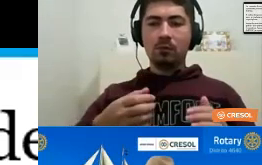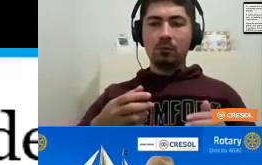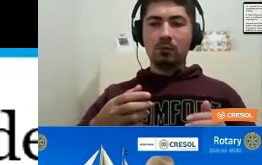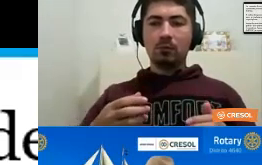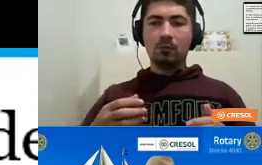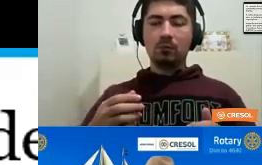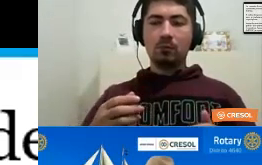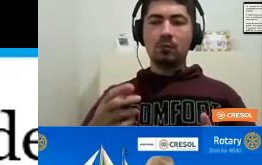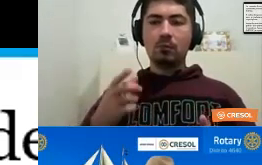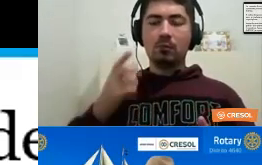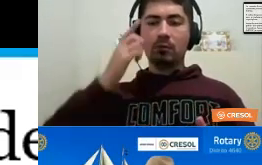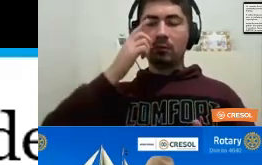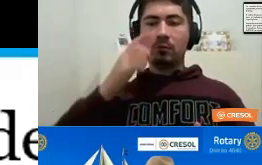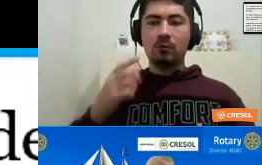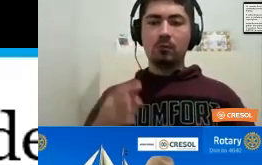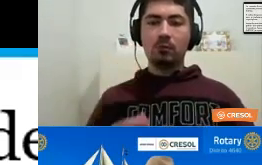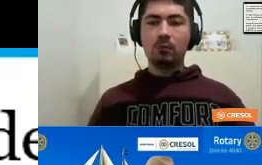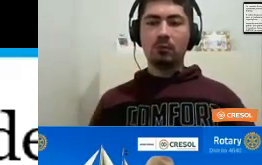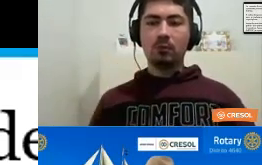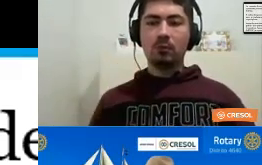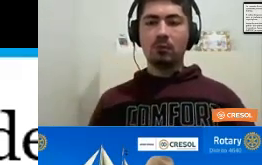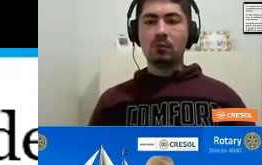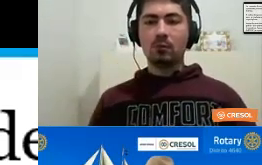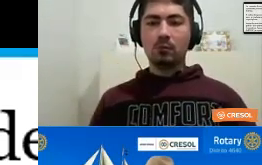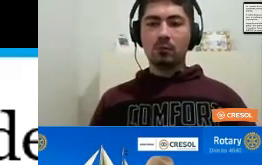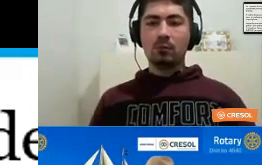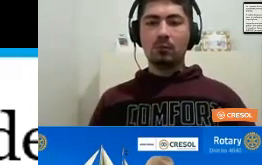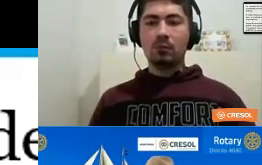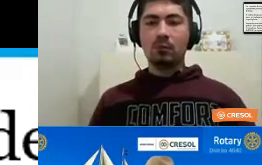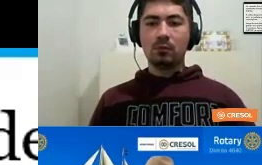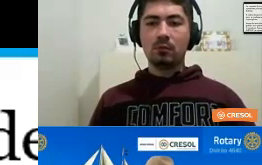chega lá. Governadora, mais um minuto, por favor.